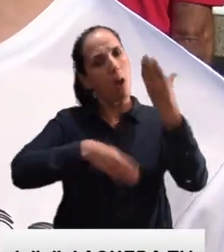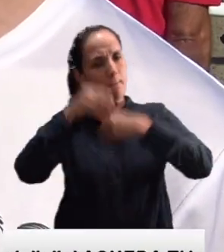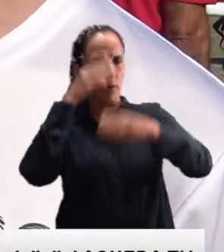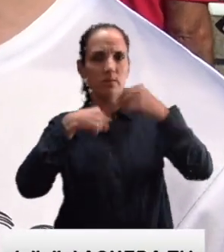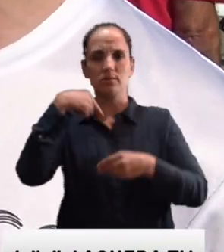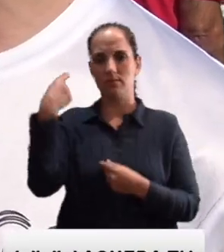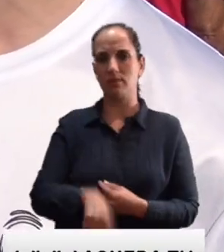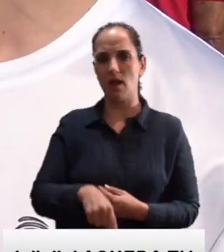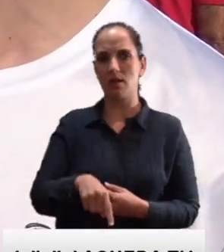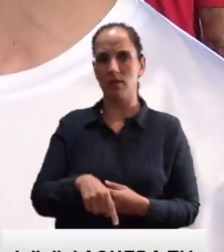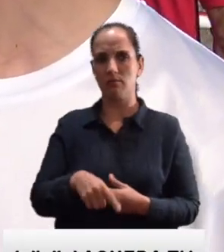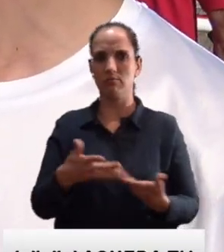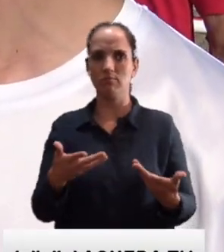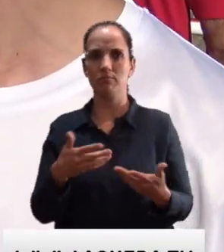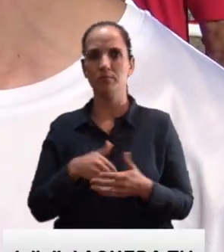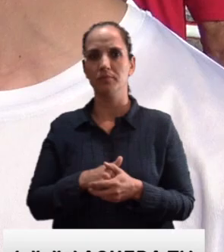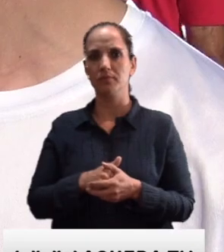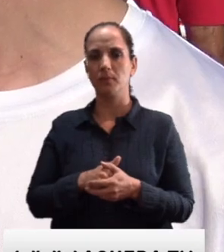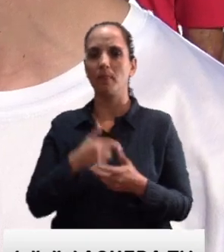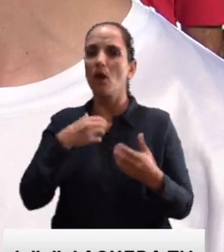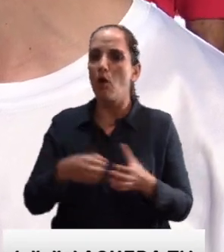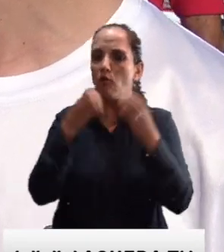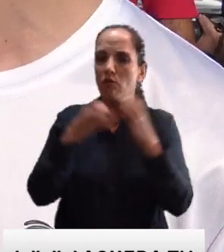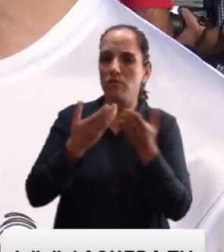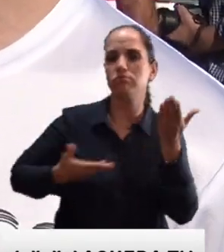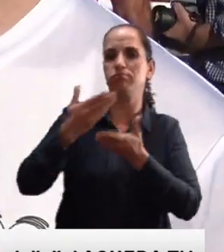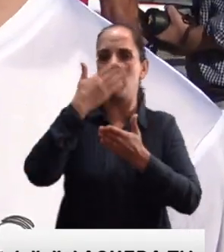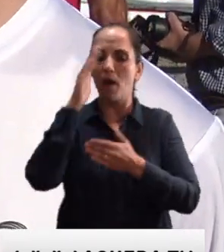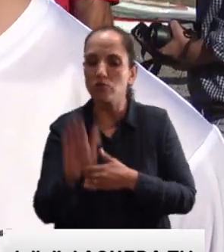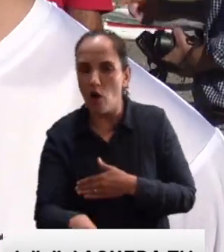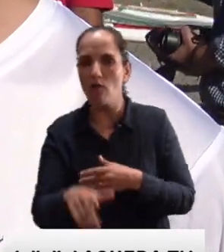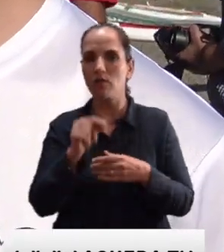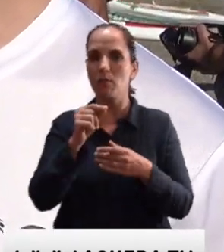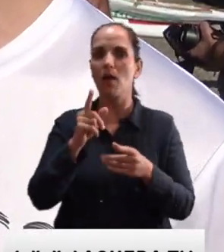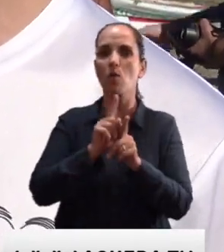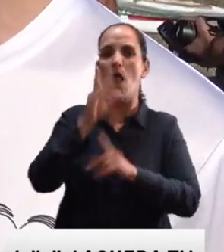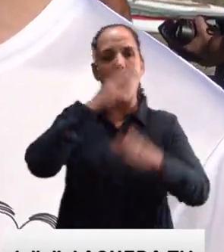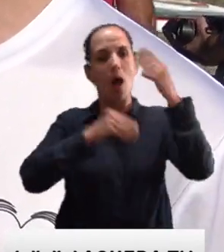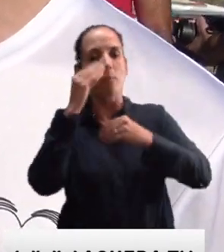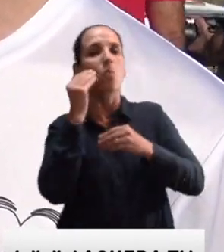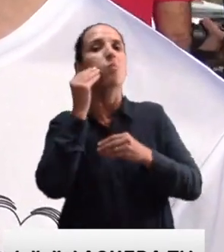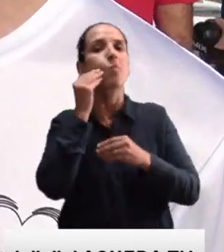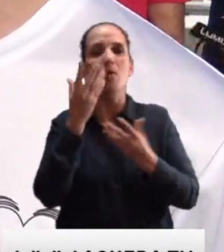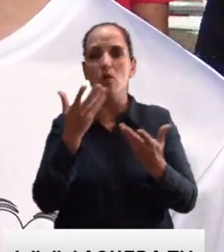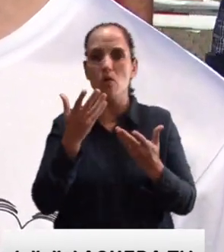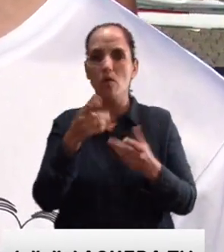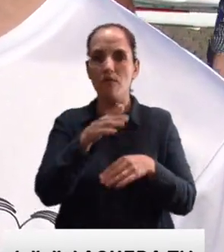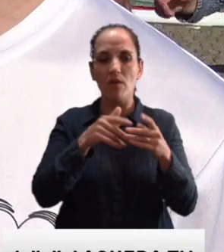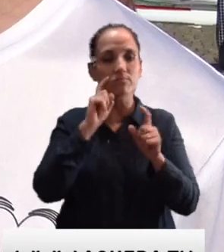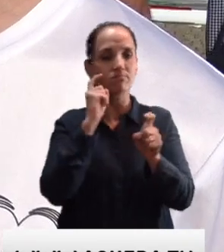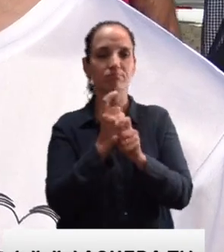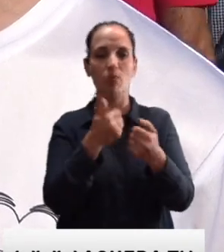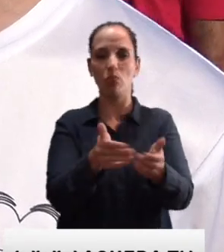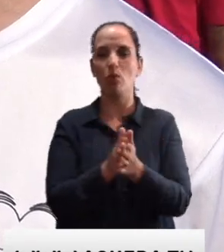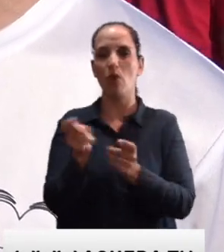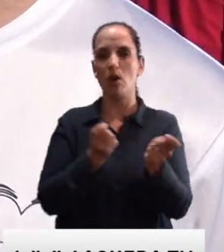É uma boa aprendizagem que nós temos aqui, tanto a conviver com os mais novos, como a aprender como é que se toma